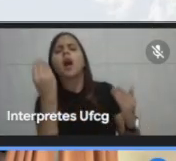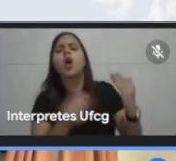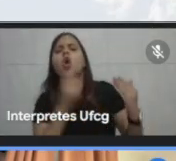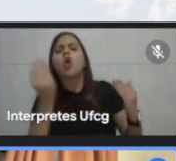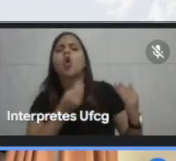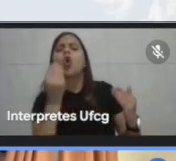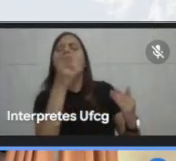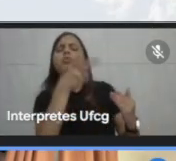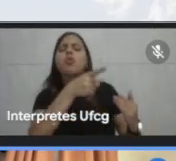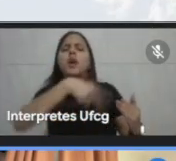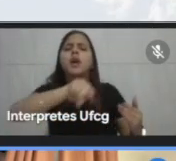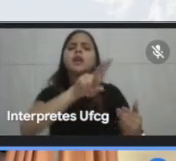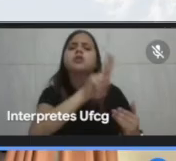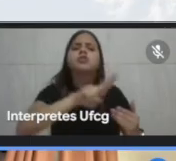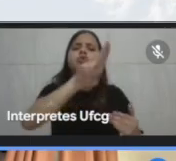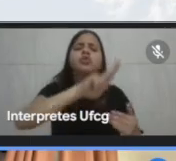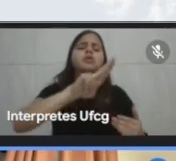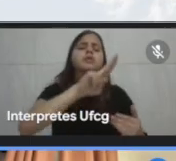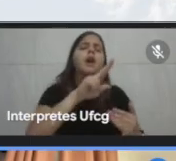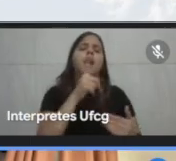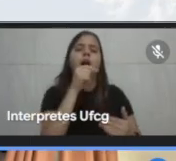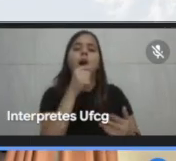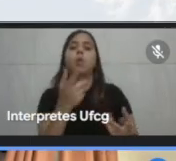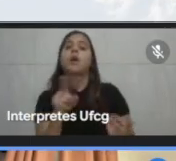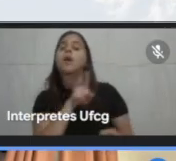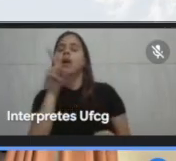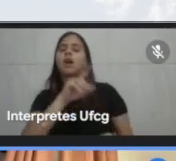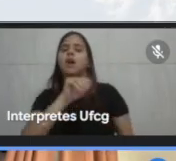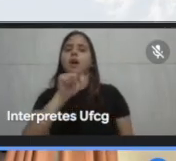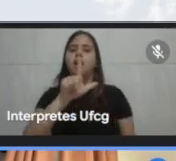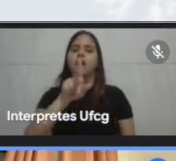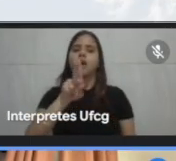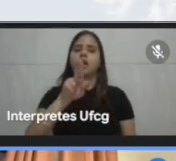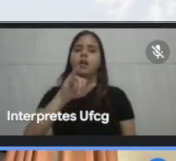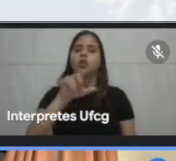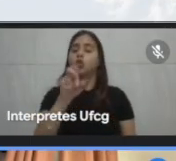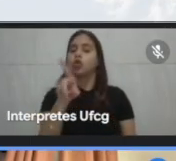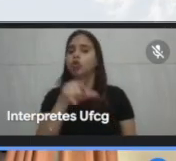de litro por pixel por dia de mais de 750 litros.